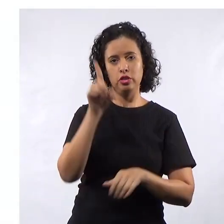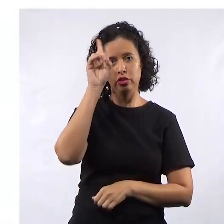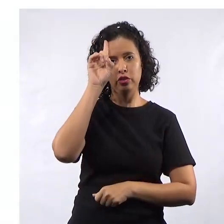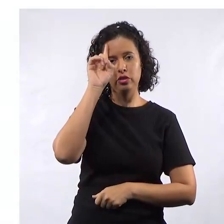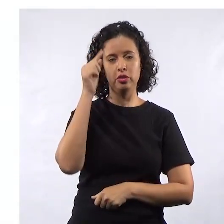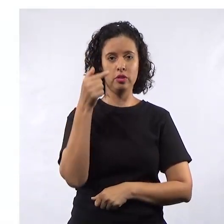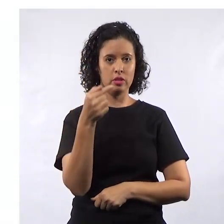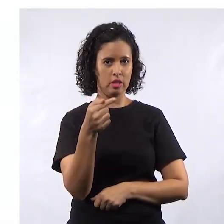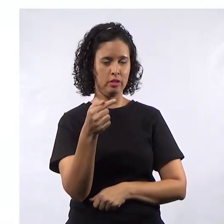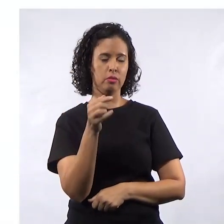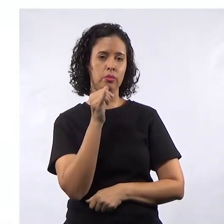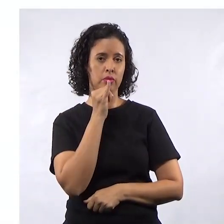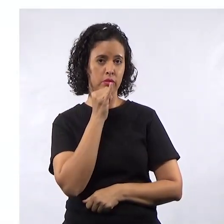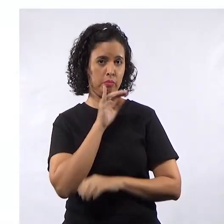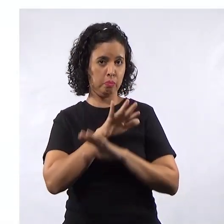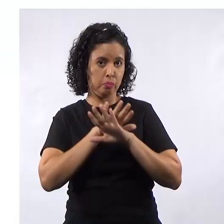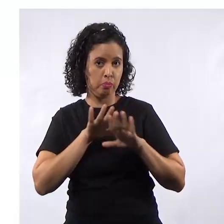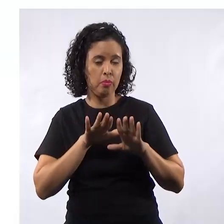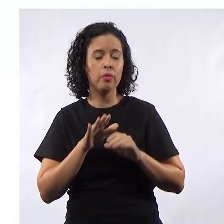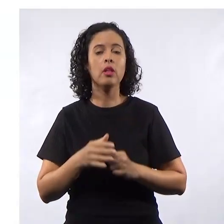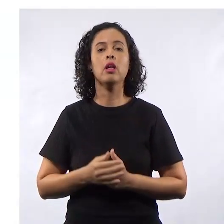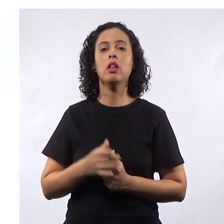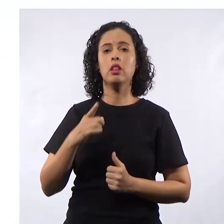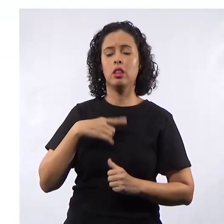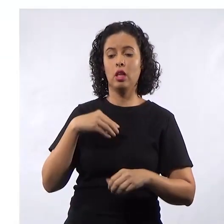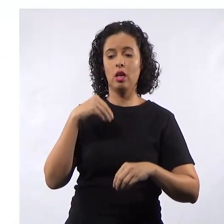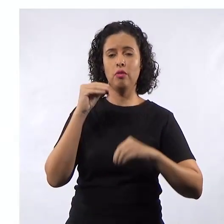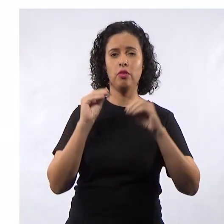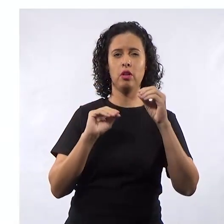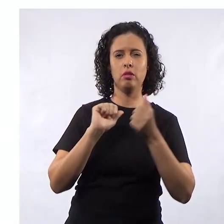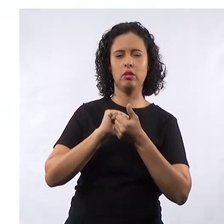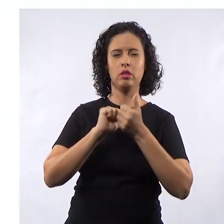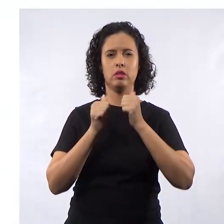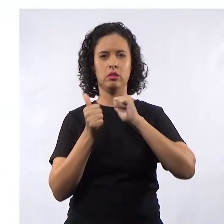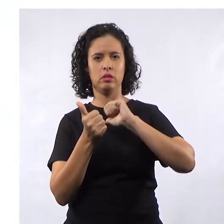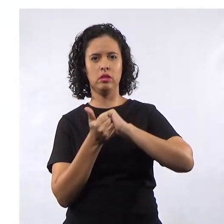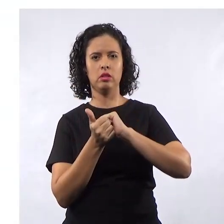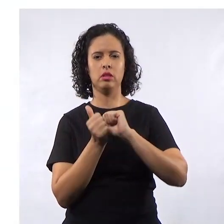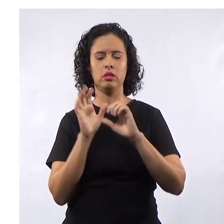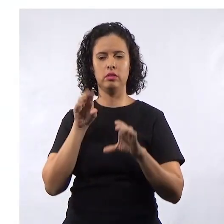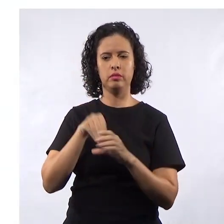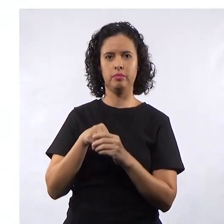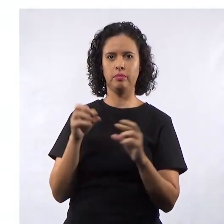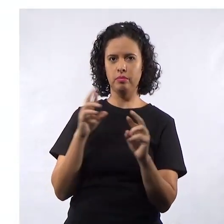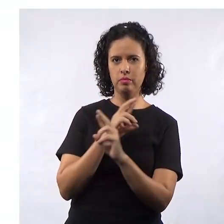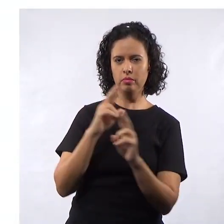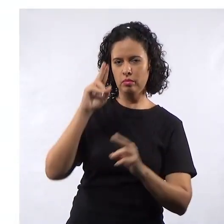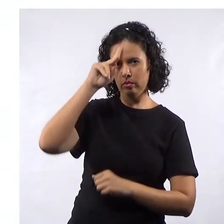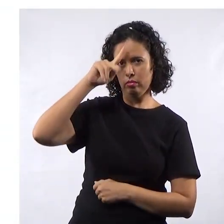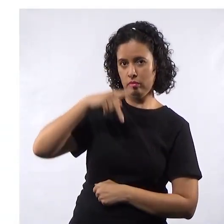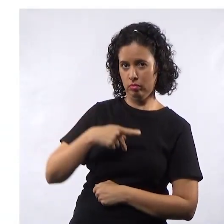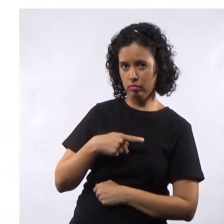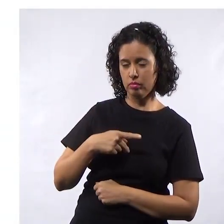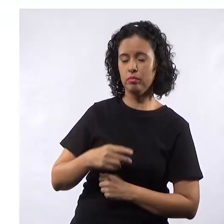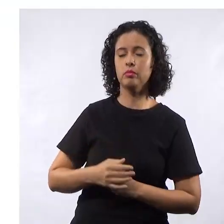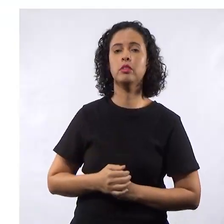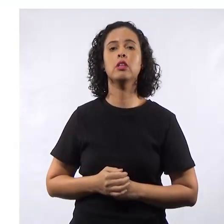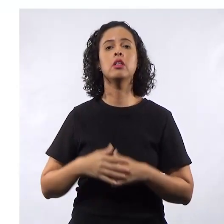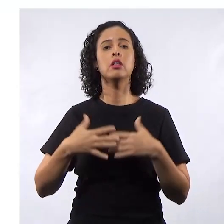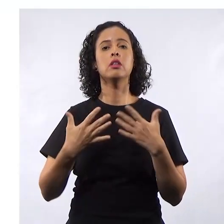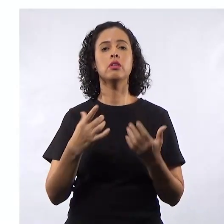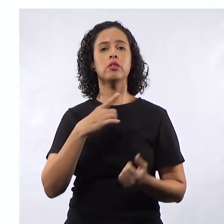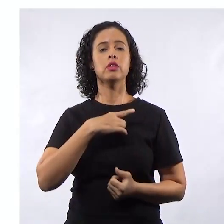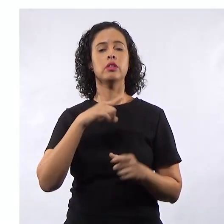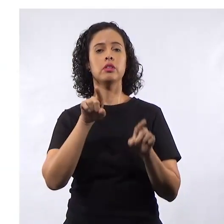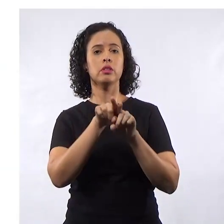dias para fazer o distrato, um exemplo, né? Então, tem uma flexibilidade aqui dentro das relações de interesse particular, tá? Ou